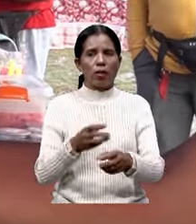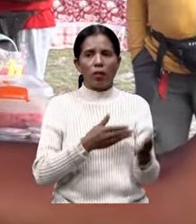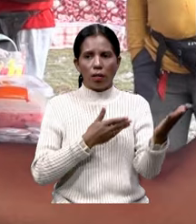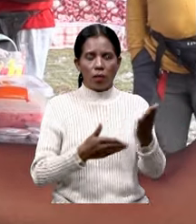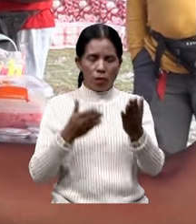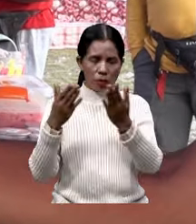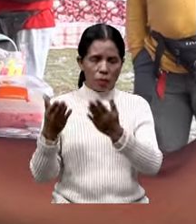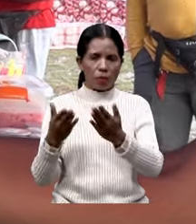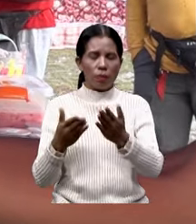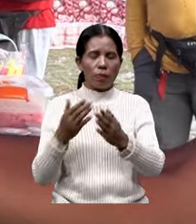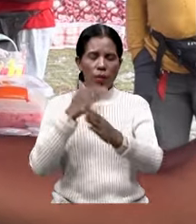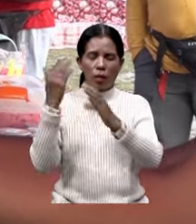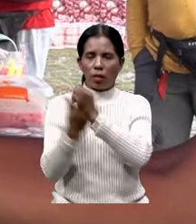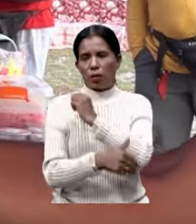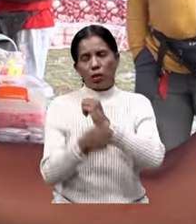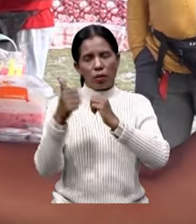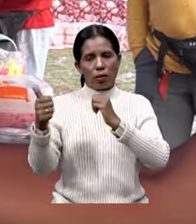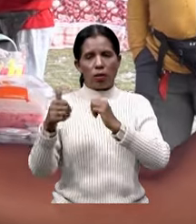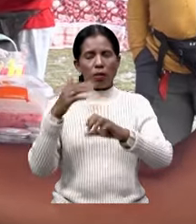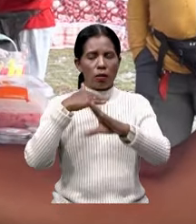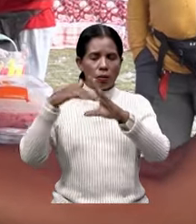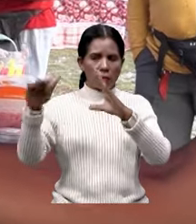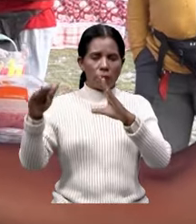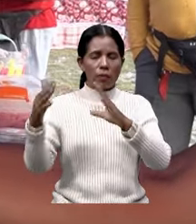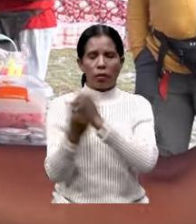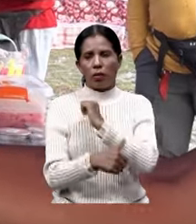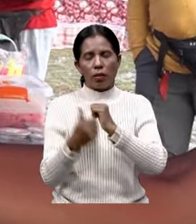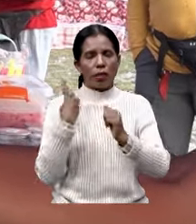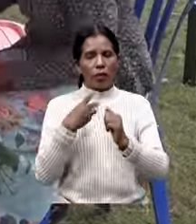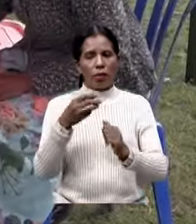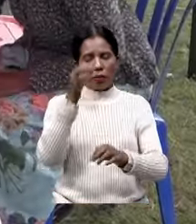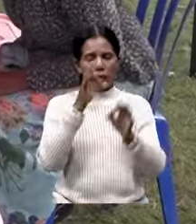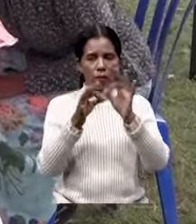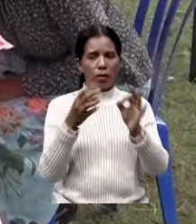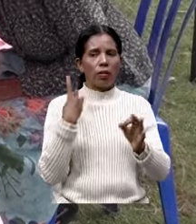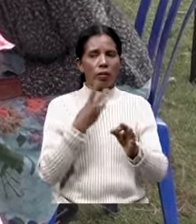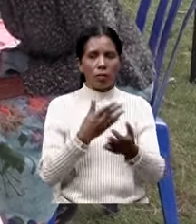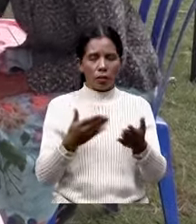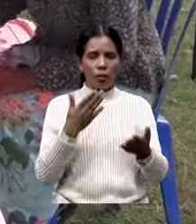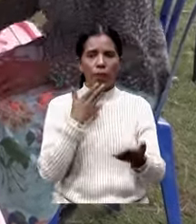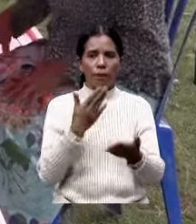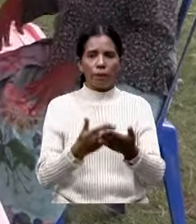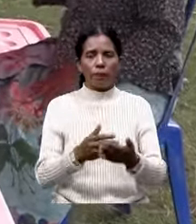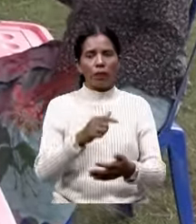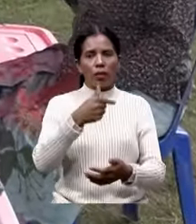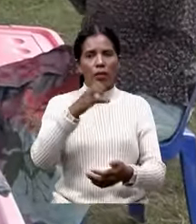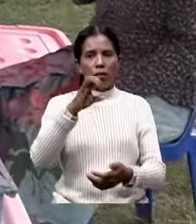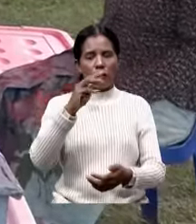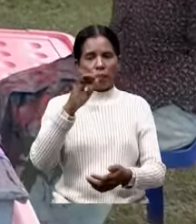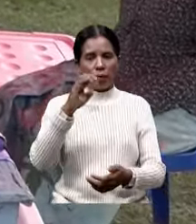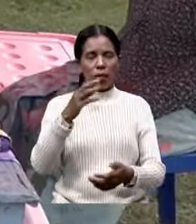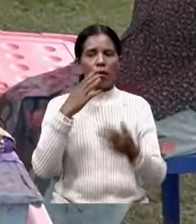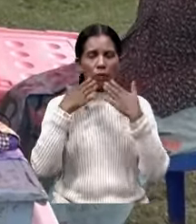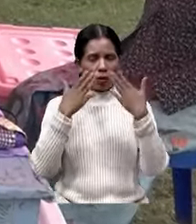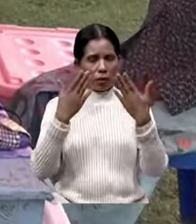no halo importa ekspor para ita mas bele garantia itene produto ya além de ne habitante Guilhermina Mozinho agradece